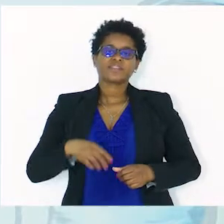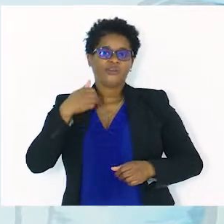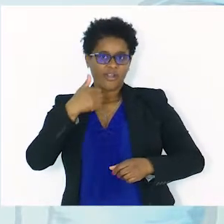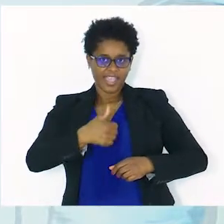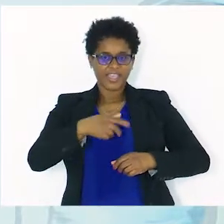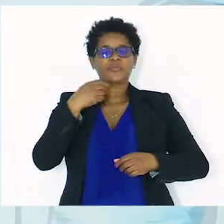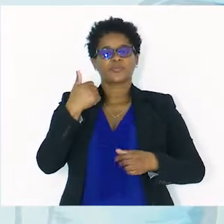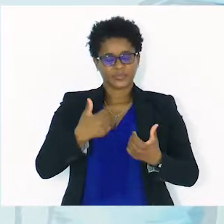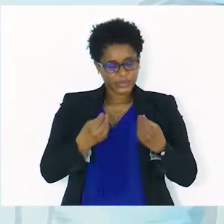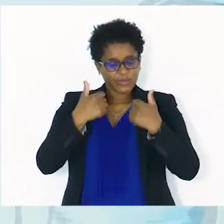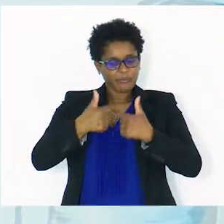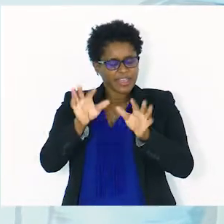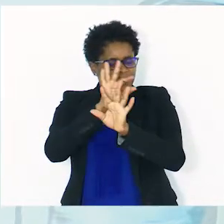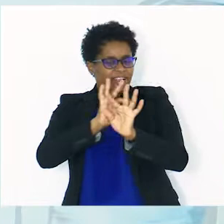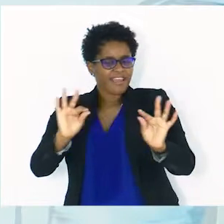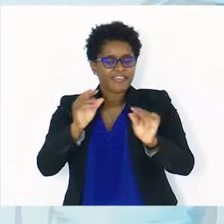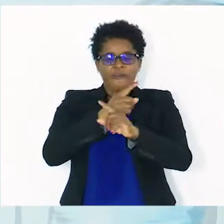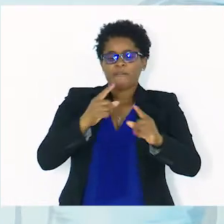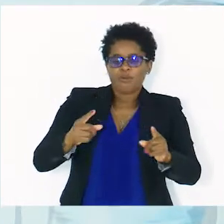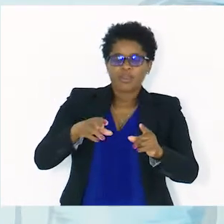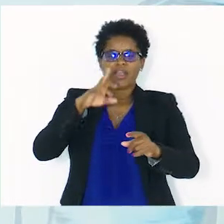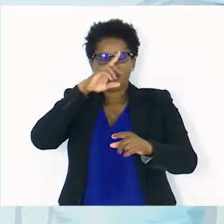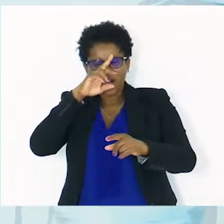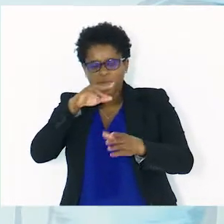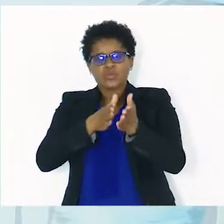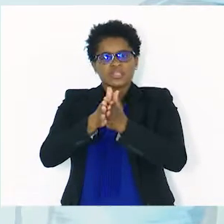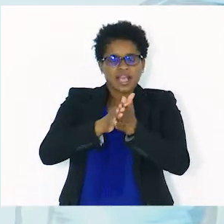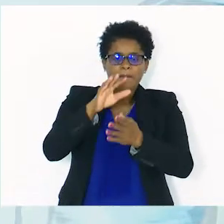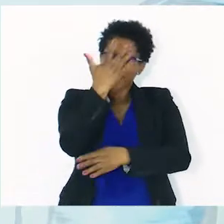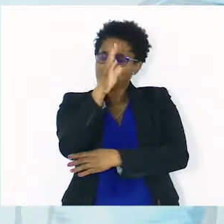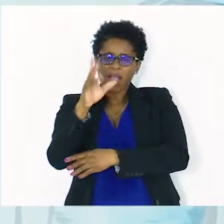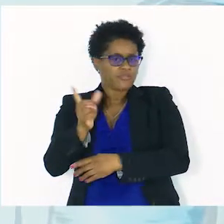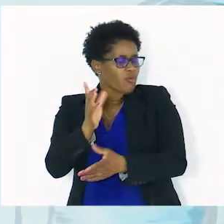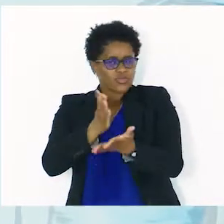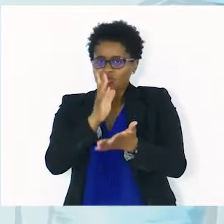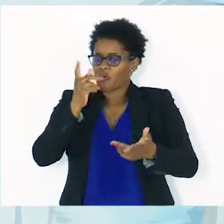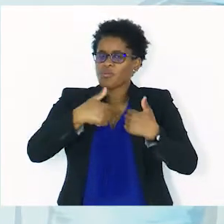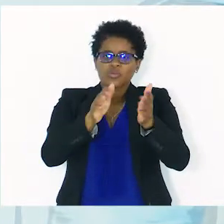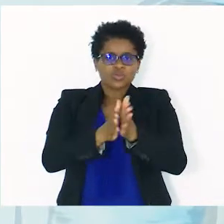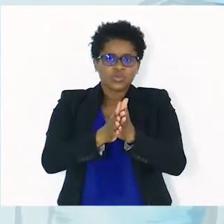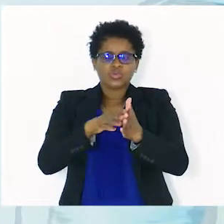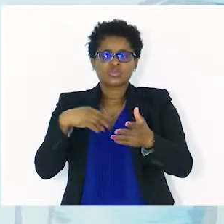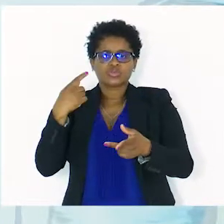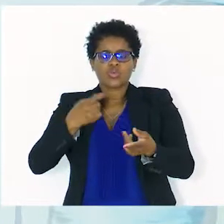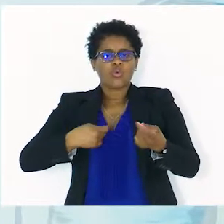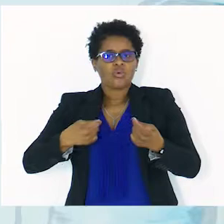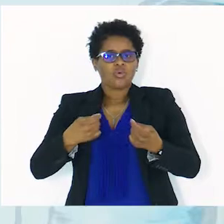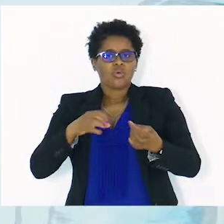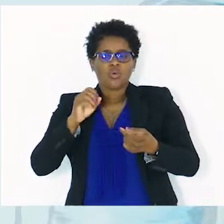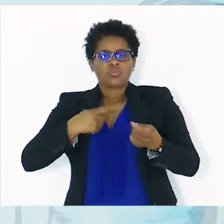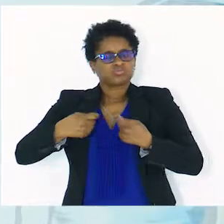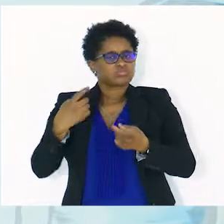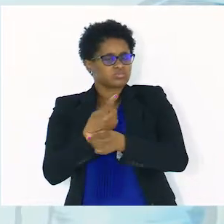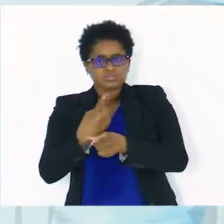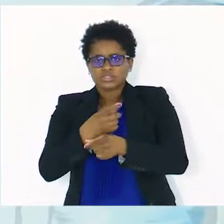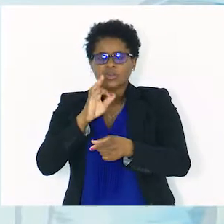Ok, muito bem, excelente. Porque é o gás utilizado pelas plantas e não só, por todos os organismos fotossintéticos para a